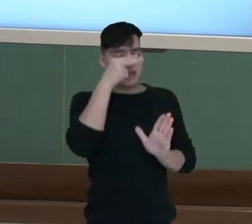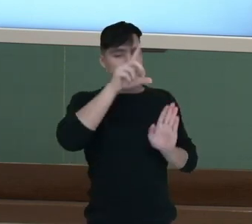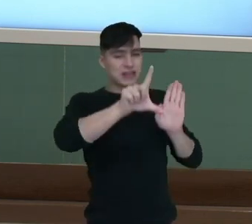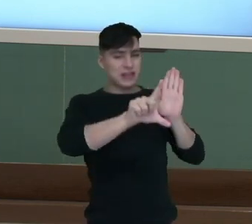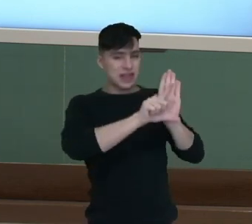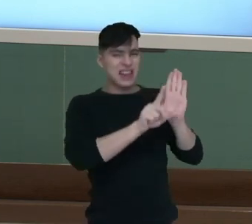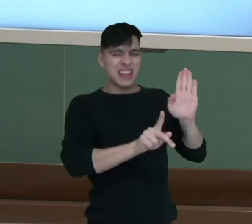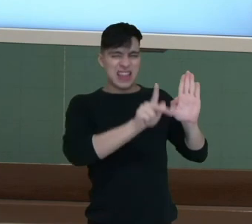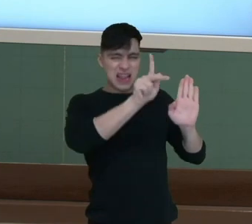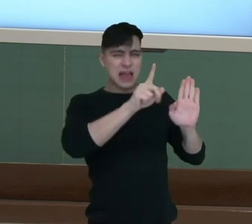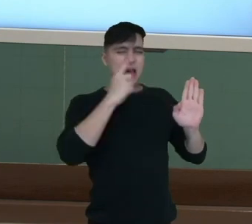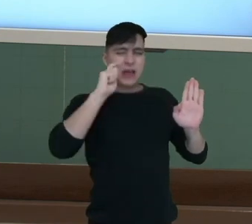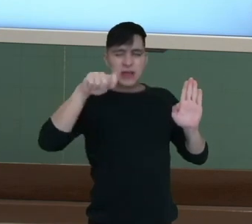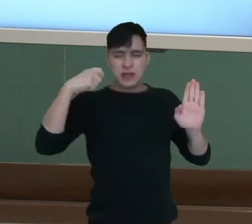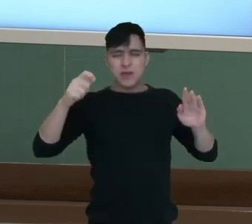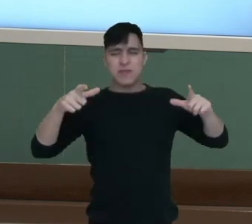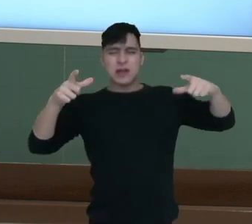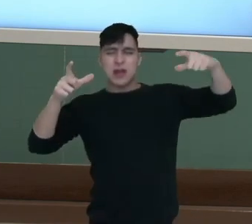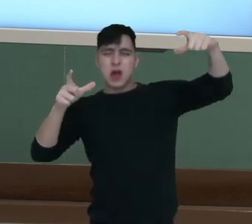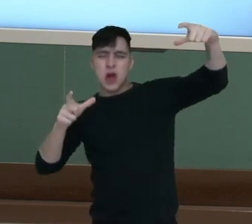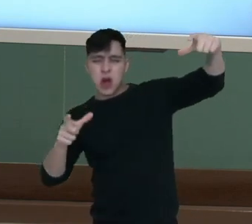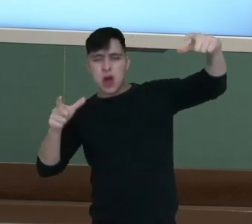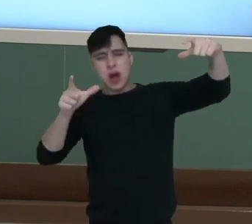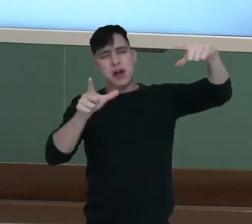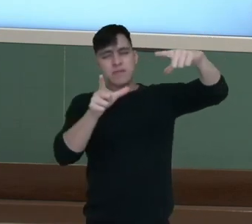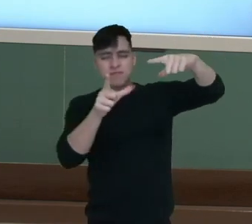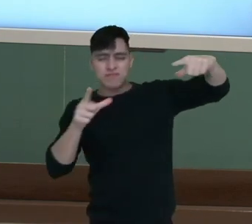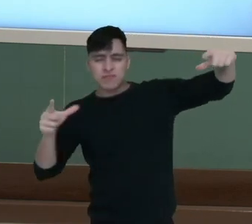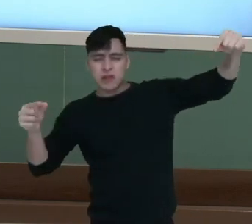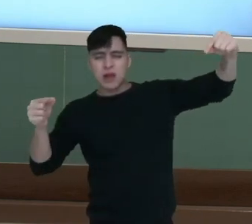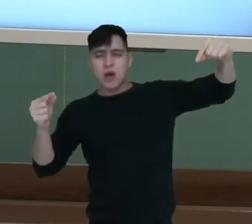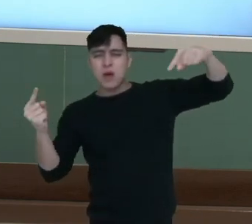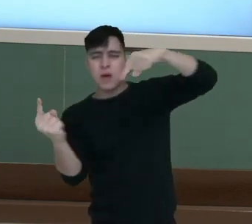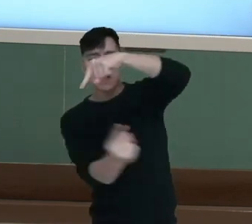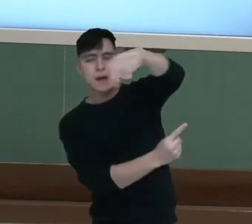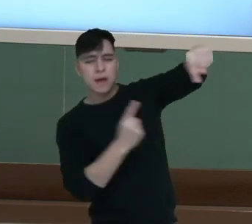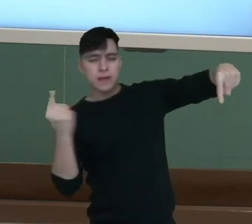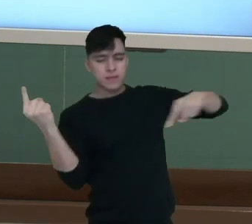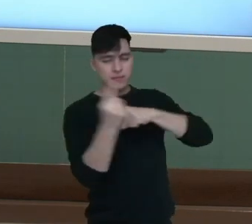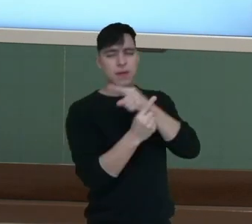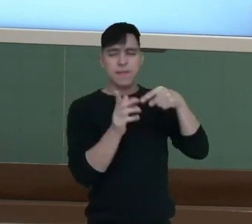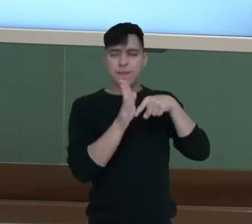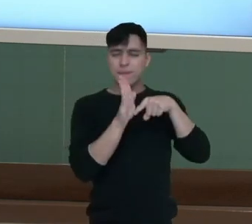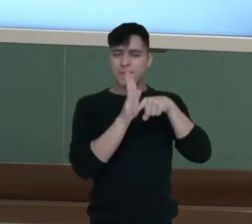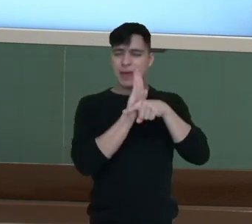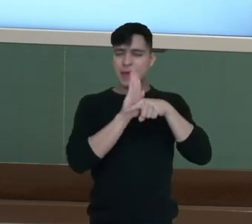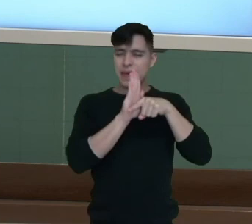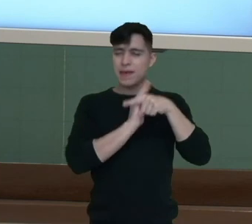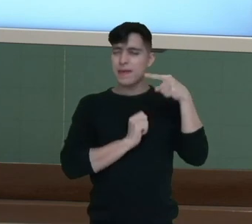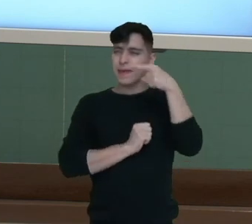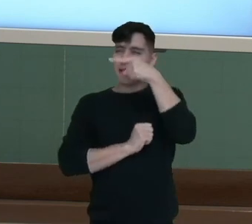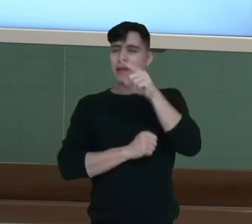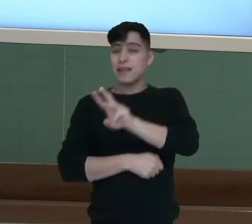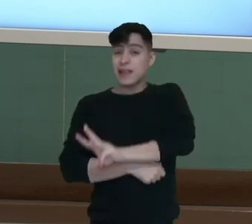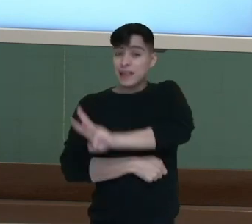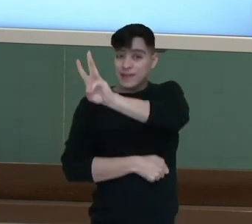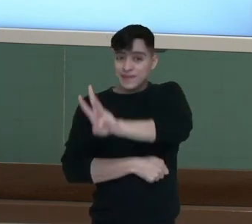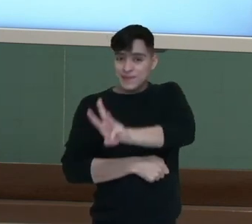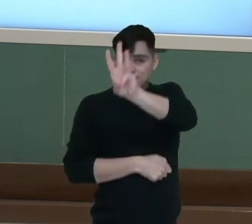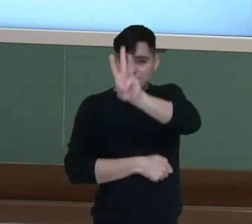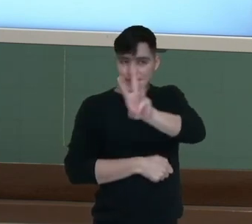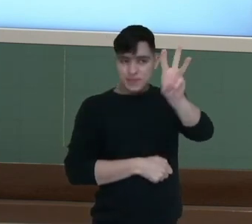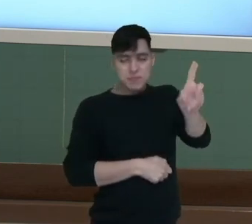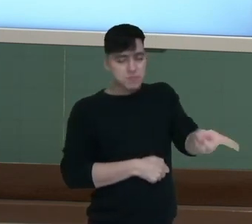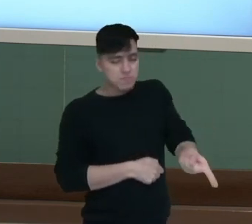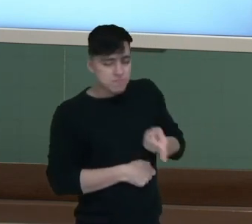analisar a questão das órbitas, assim por diante. Se tiver um tempinho, dá uma olhadinha nesse site aqui, ok? O que vimos? Demonstrando na